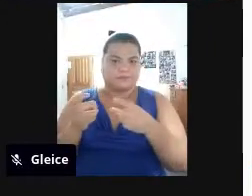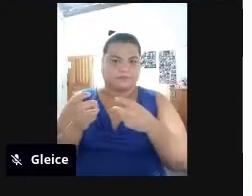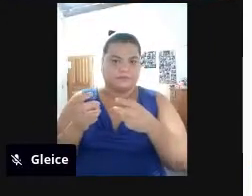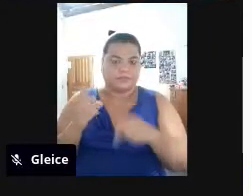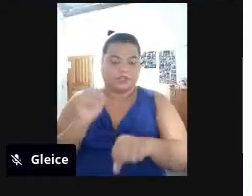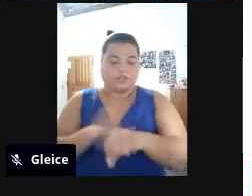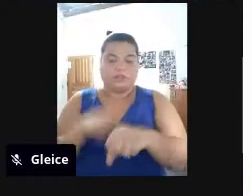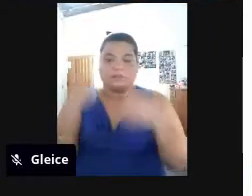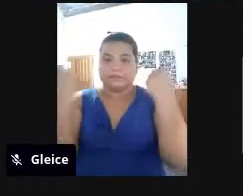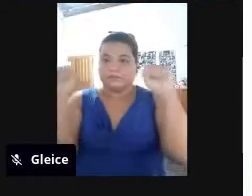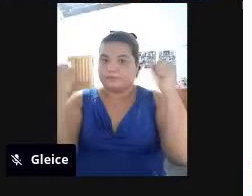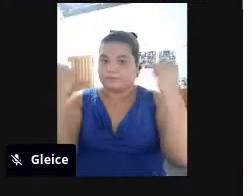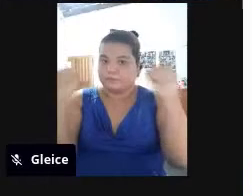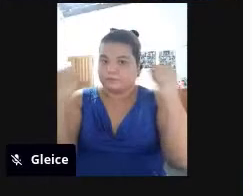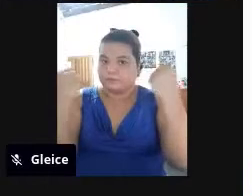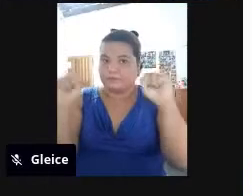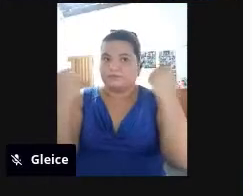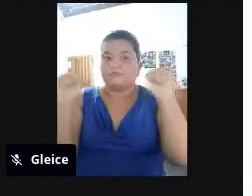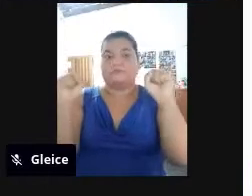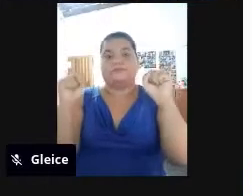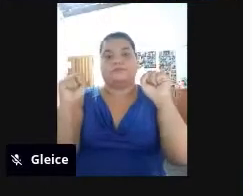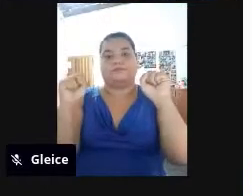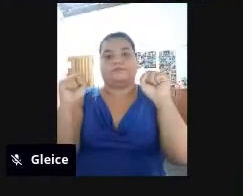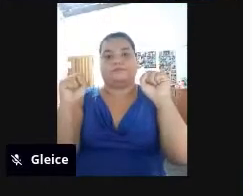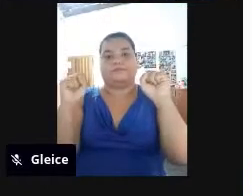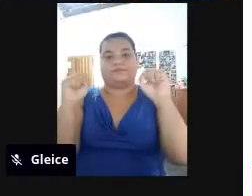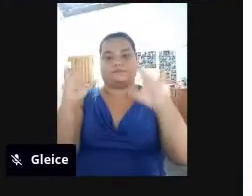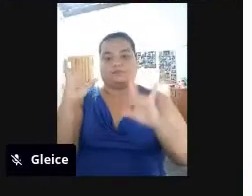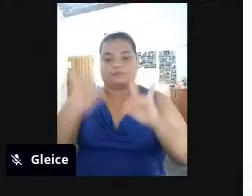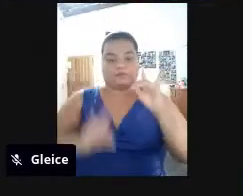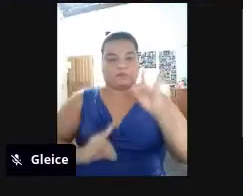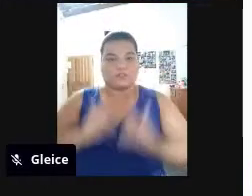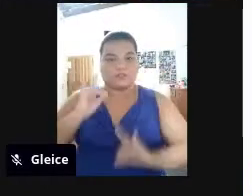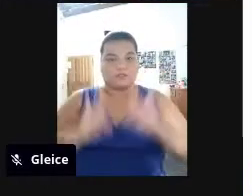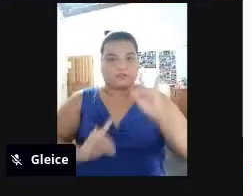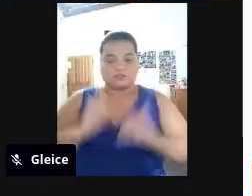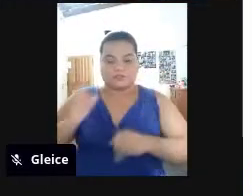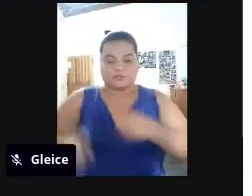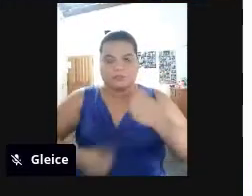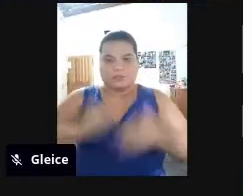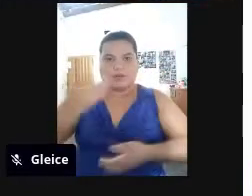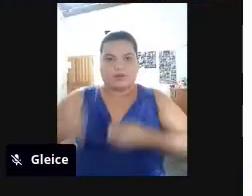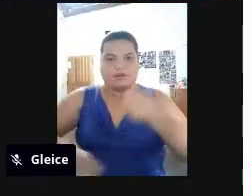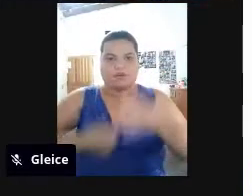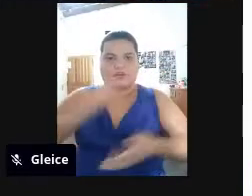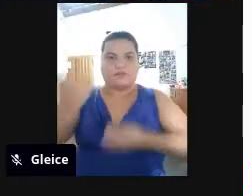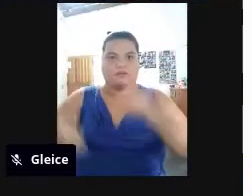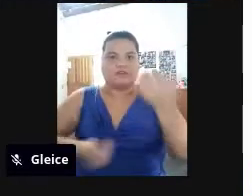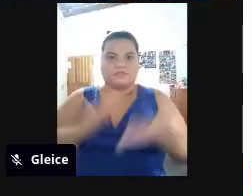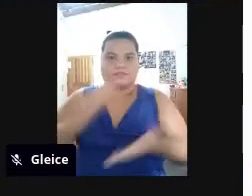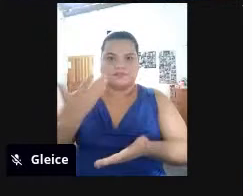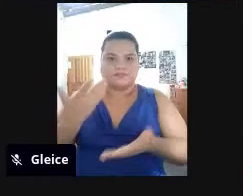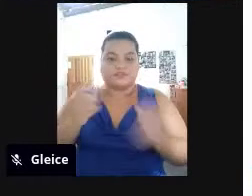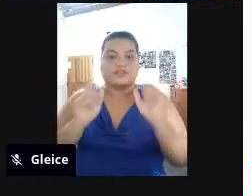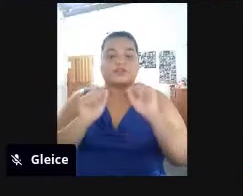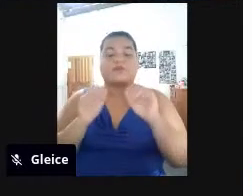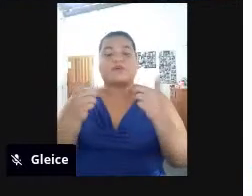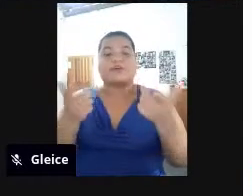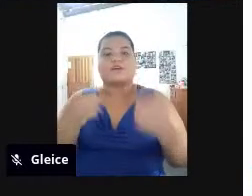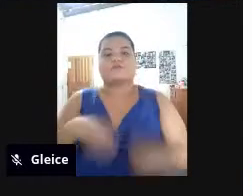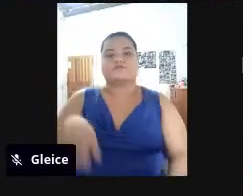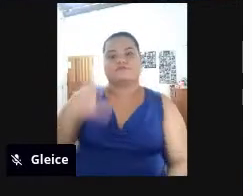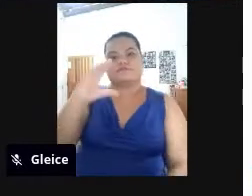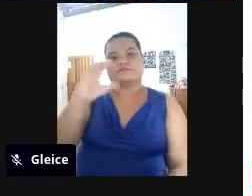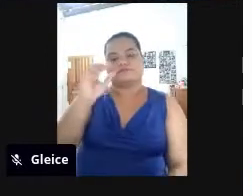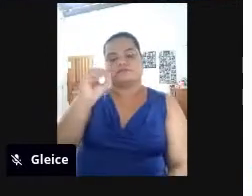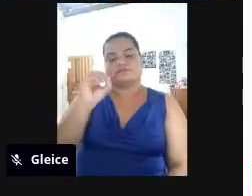físico, há a liberação daqueles hormônios contrarreguladores e um deles é o cortisol. E o cortisol, gente,